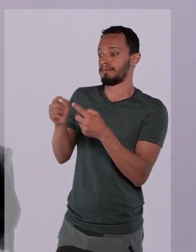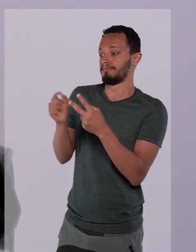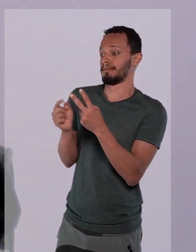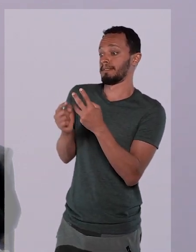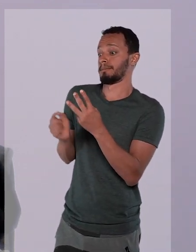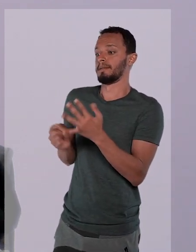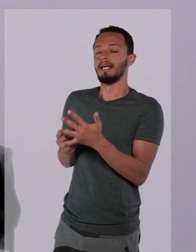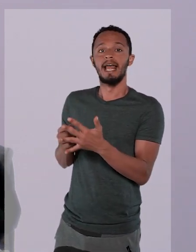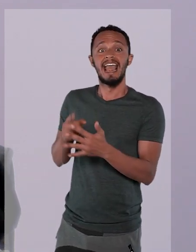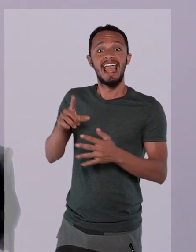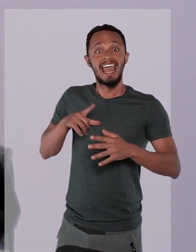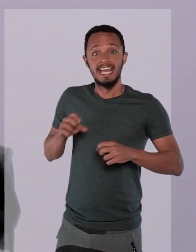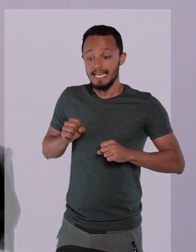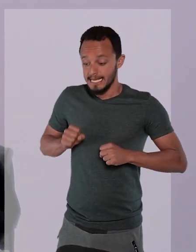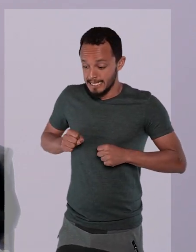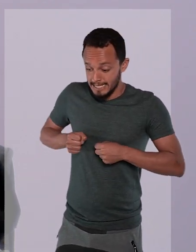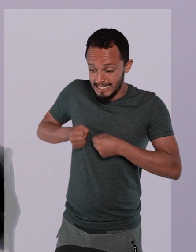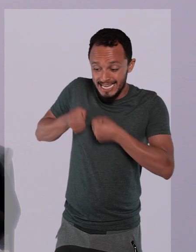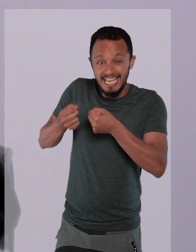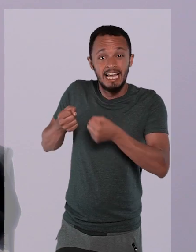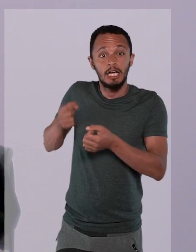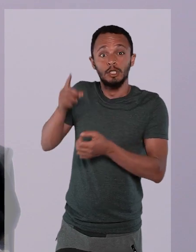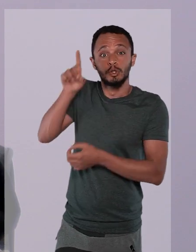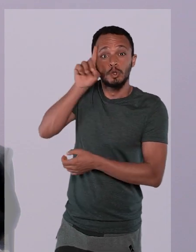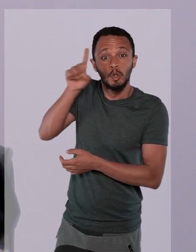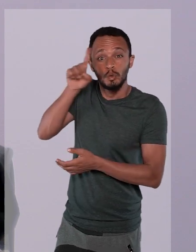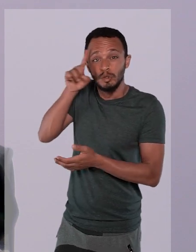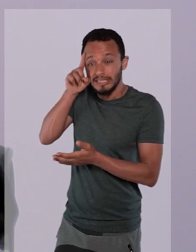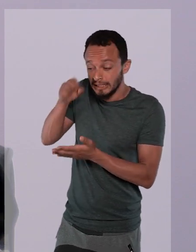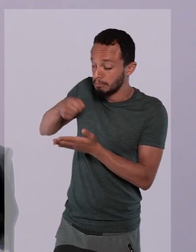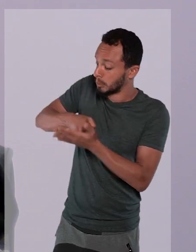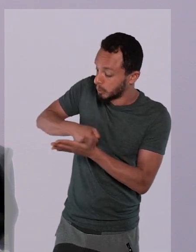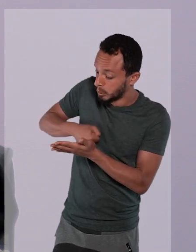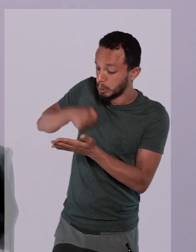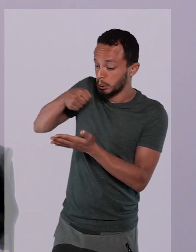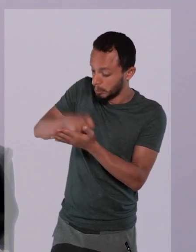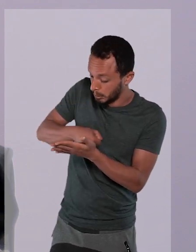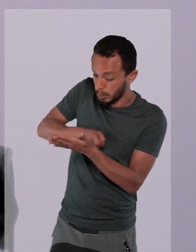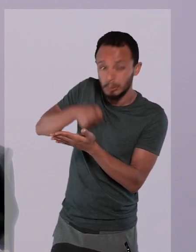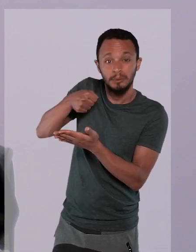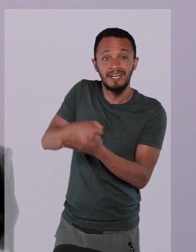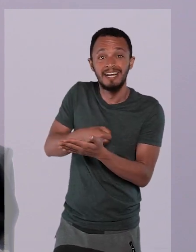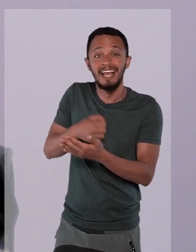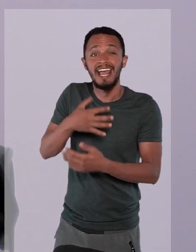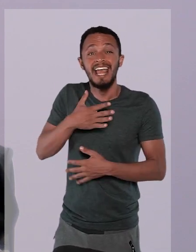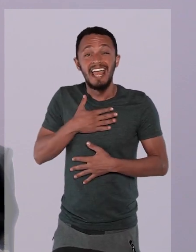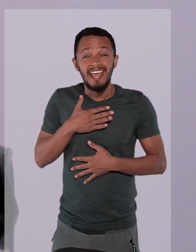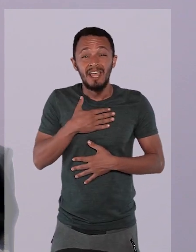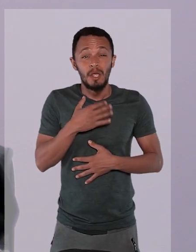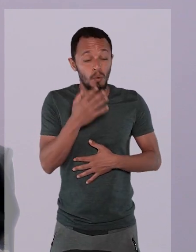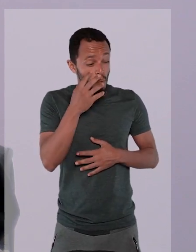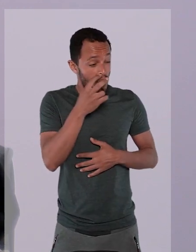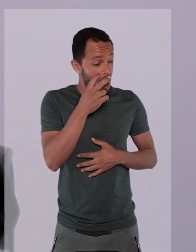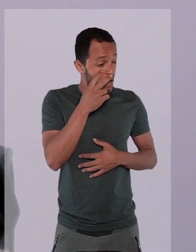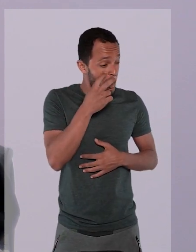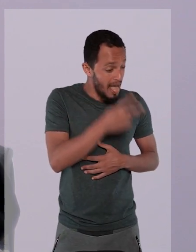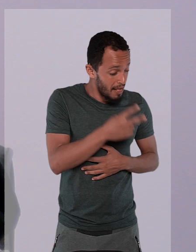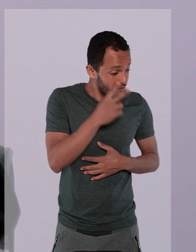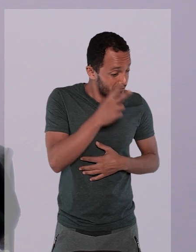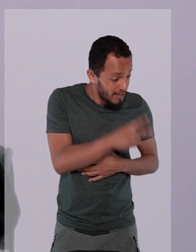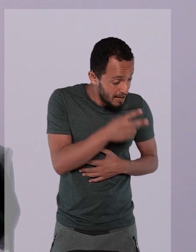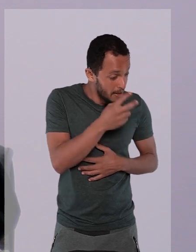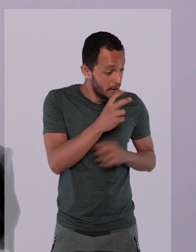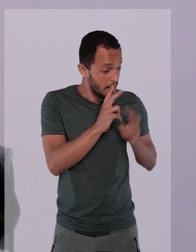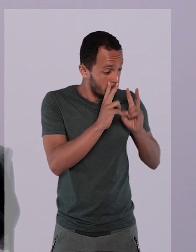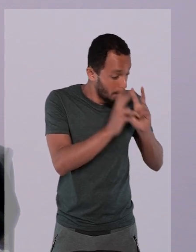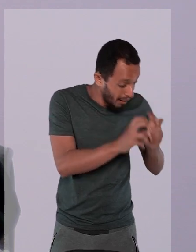força cotidiana de exigência que nem dava tempo interno, Afonso, para a gente dar muita importância. Né? Então, mesmo